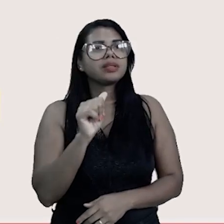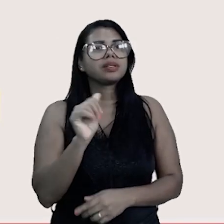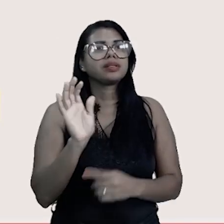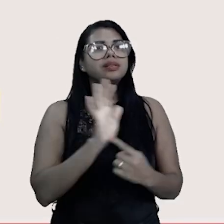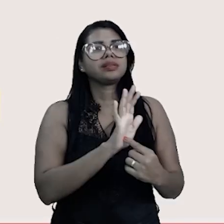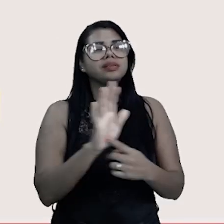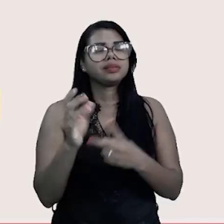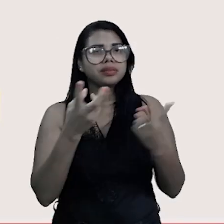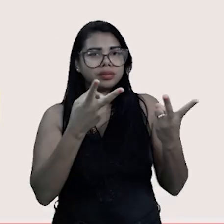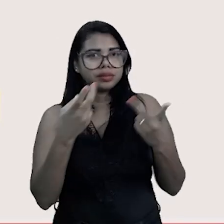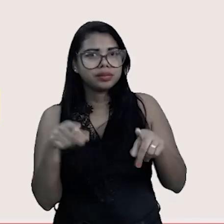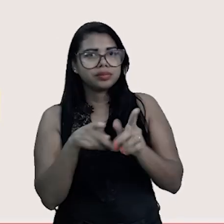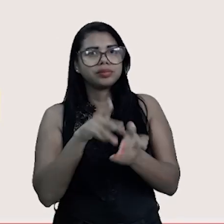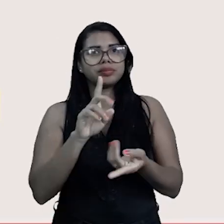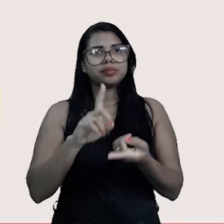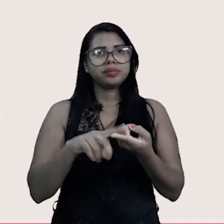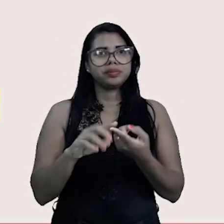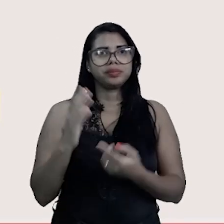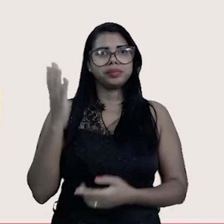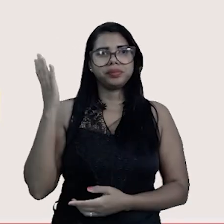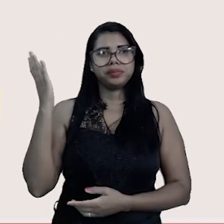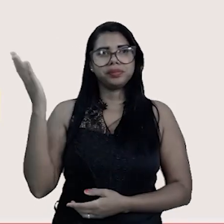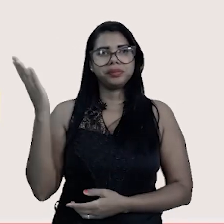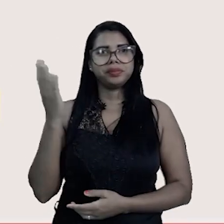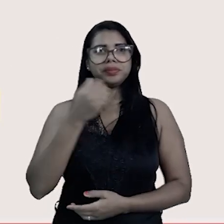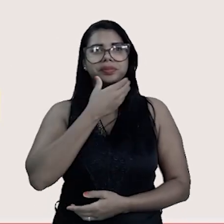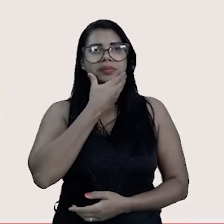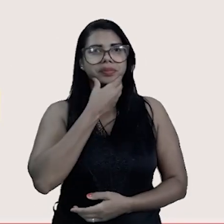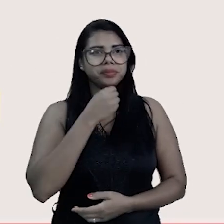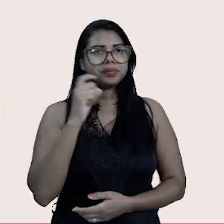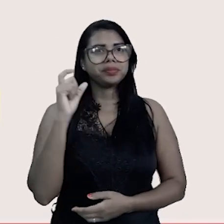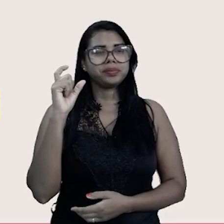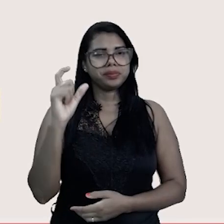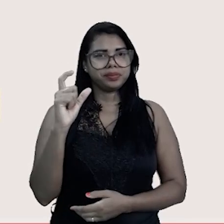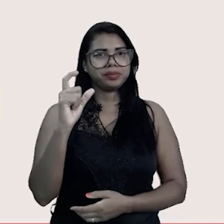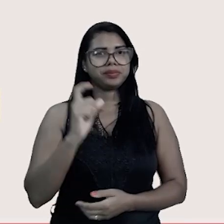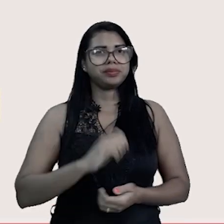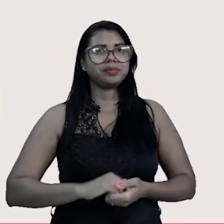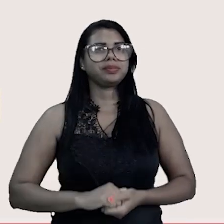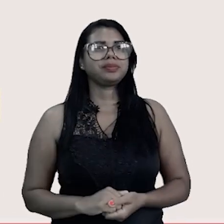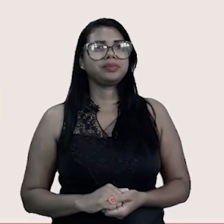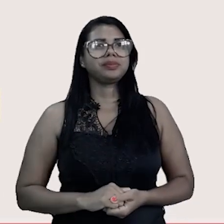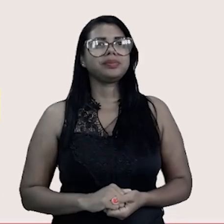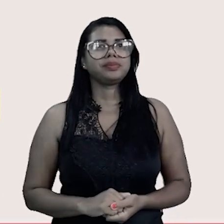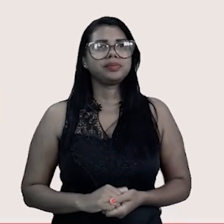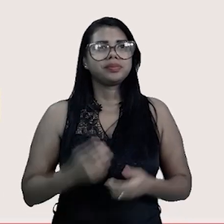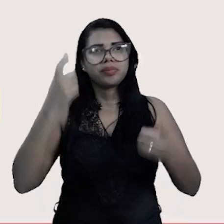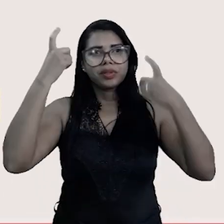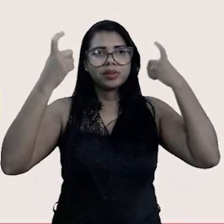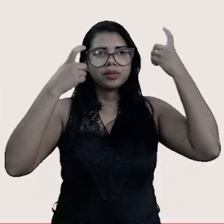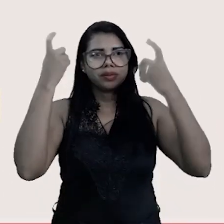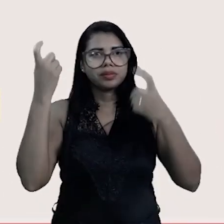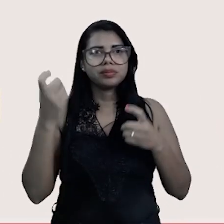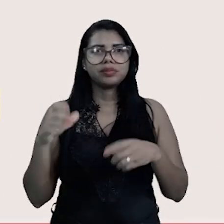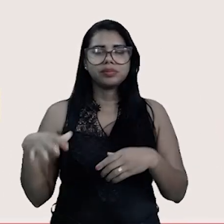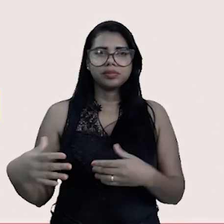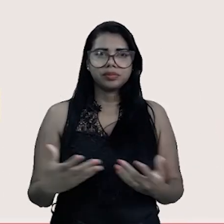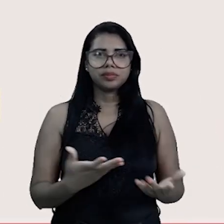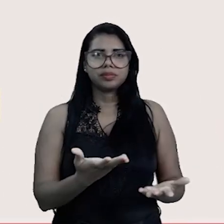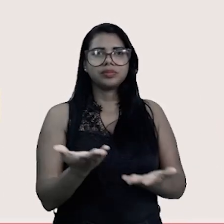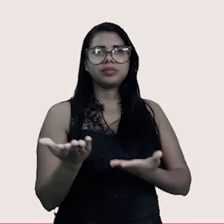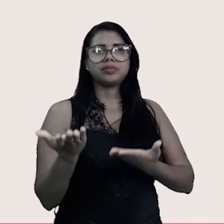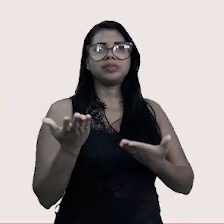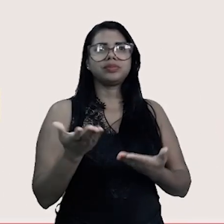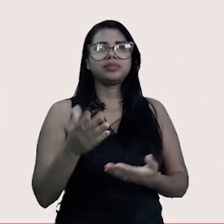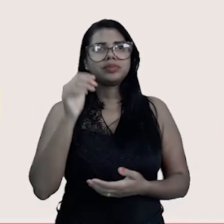que existe aqui o masculino, a palavra está no masculino, preocupado, e Vossa Excelência aqui, a palavra que está